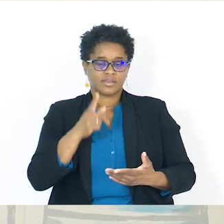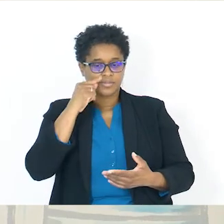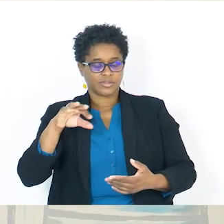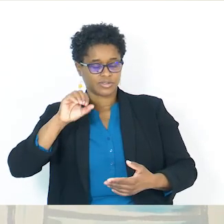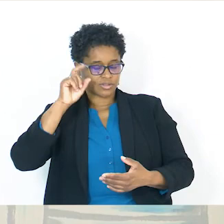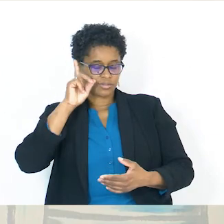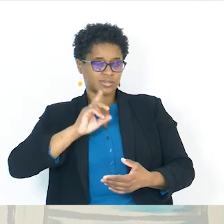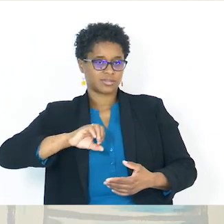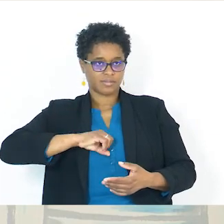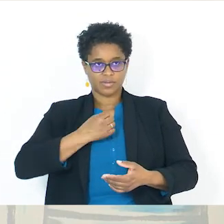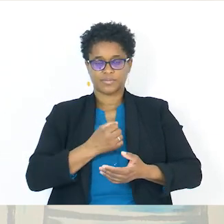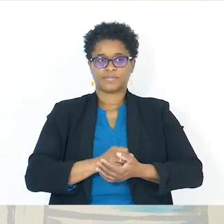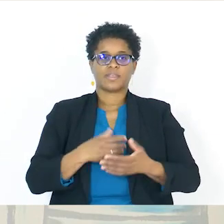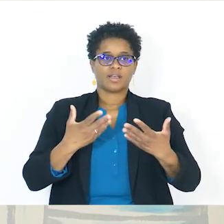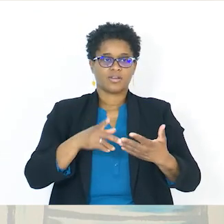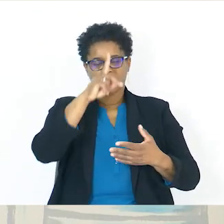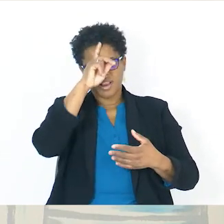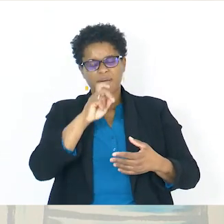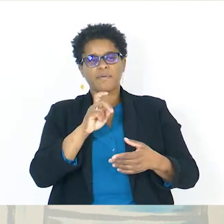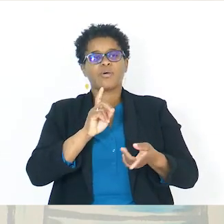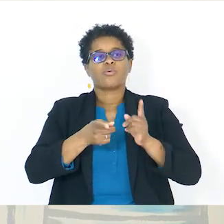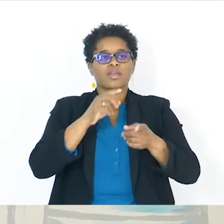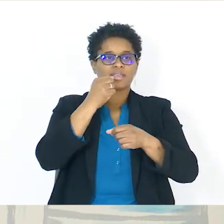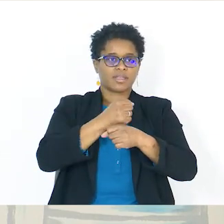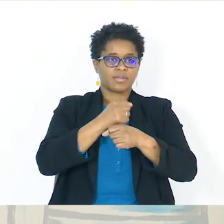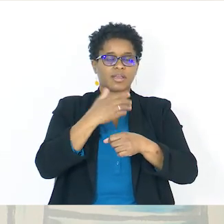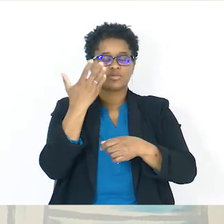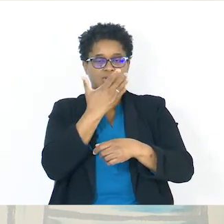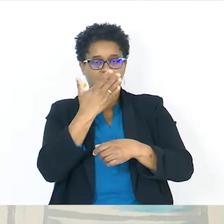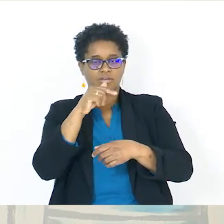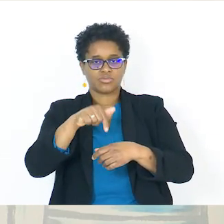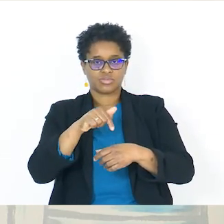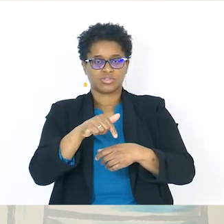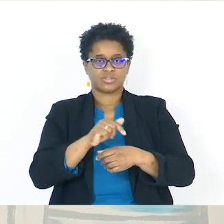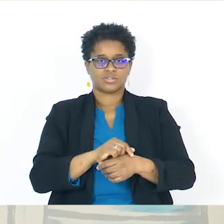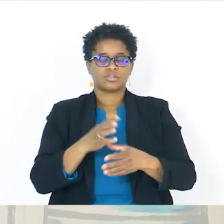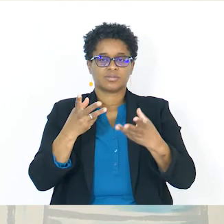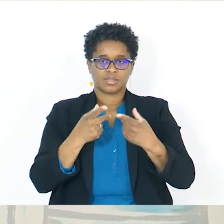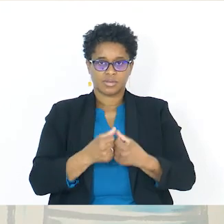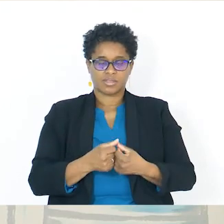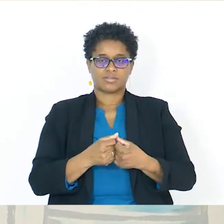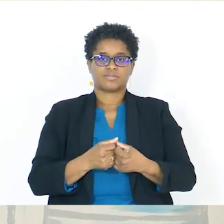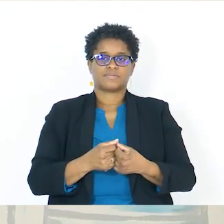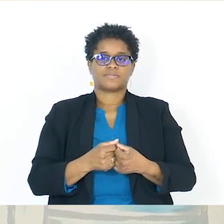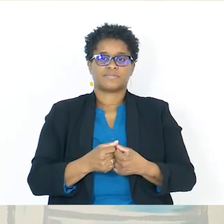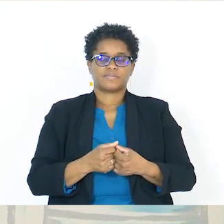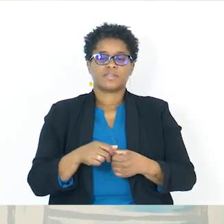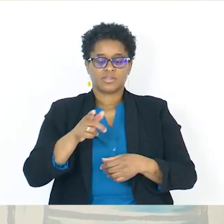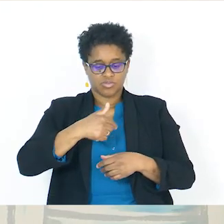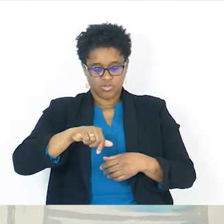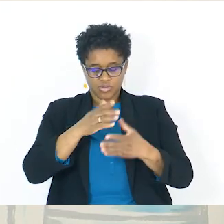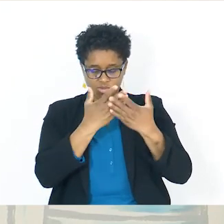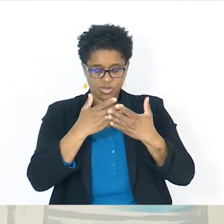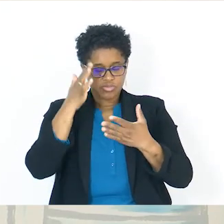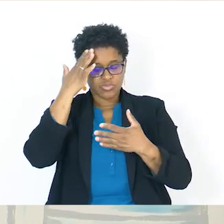Bem, meus meninos e minhas meninas, vamos recordar o que nós estudamos hoje na nossa aula de matemática.